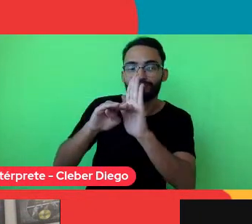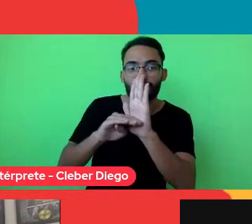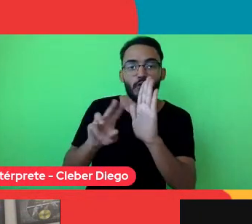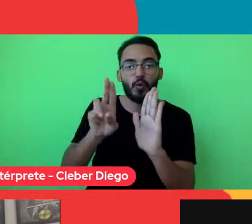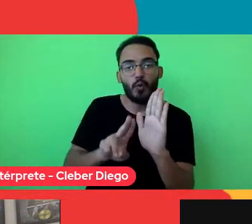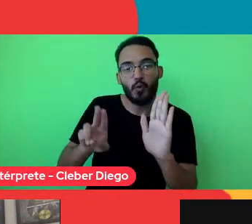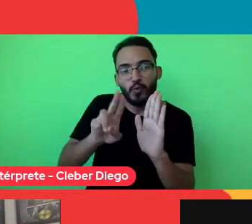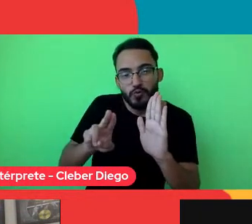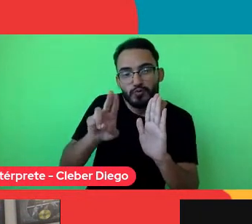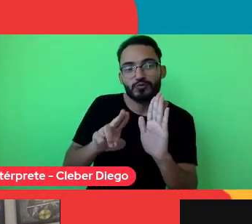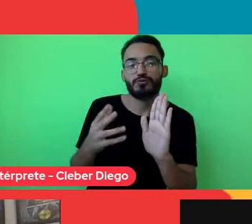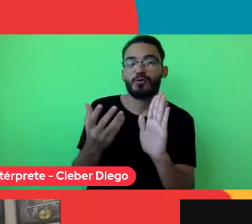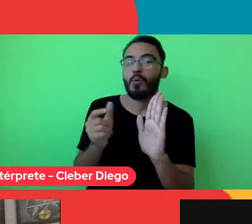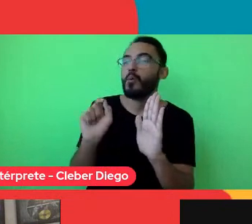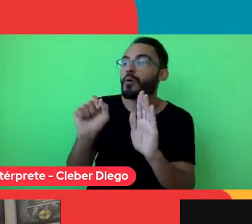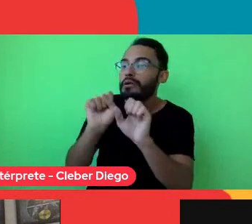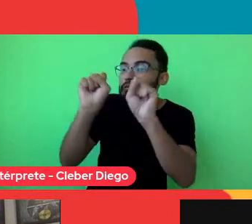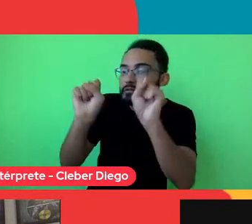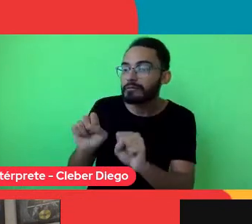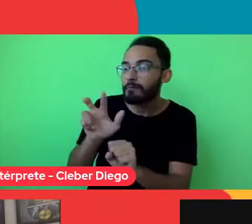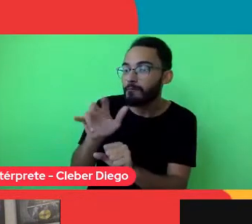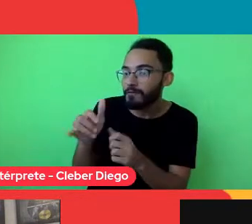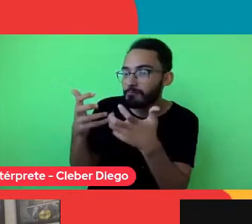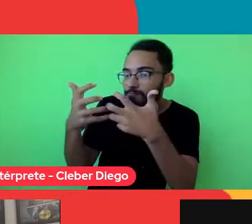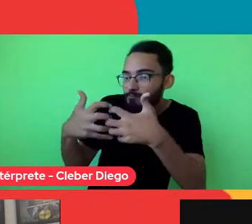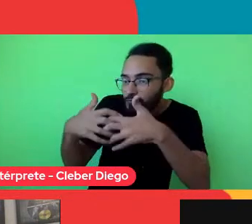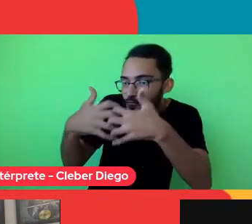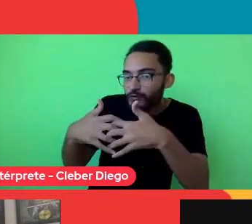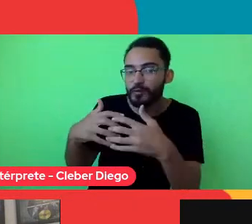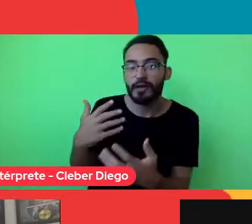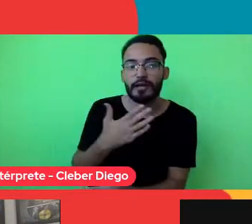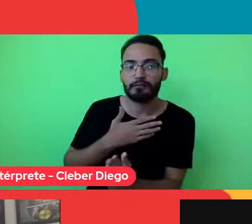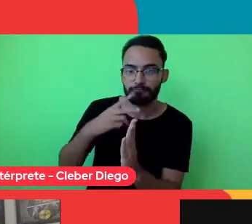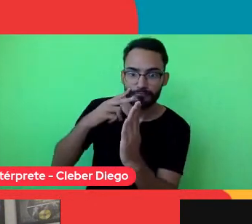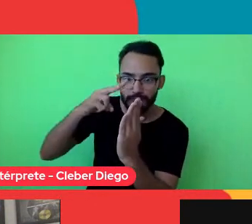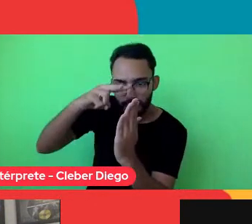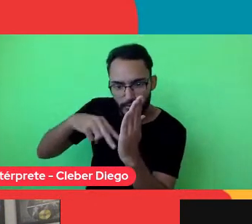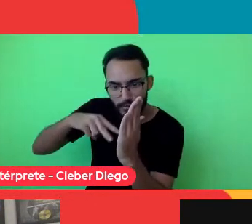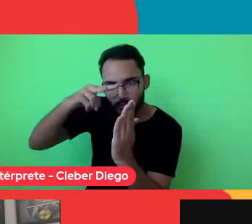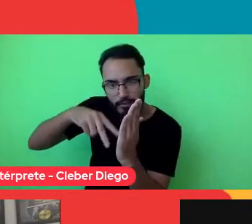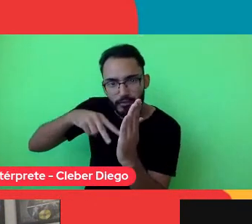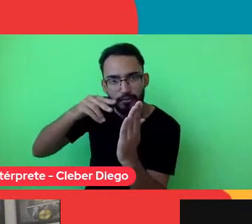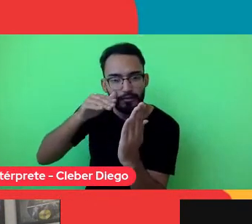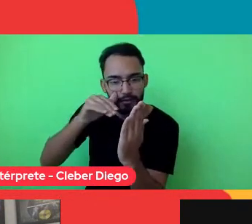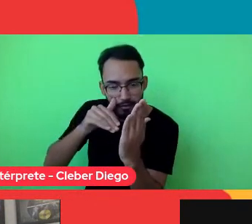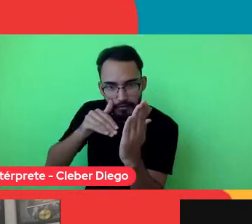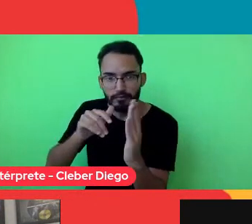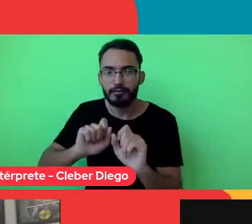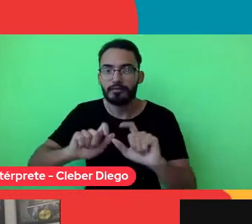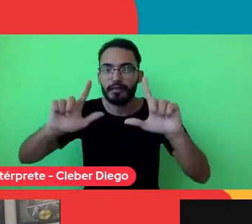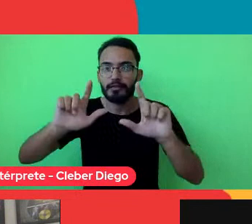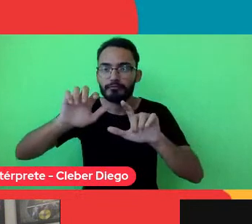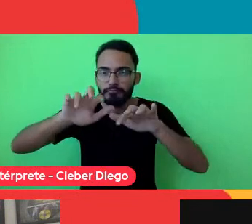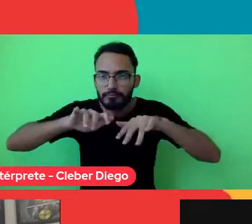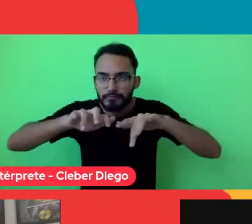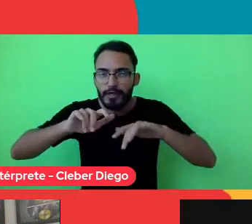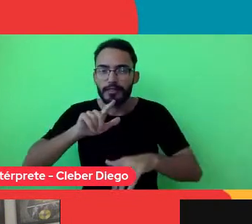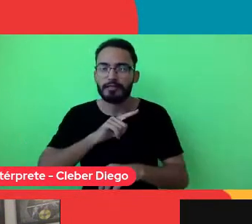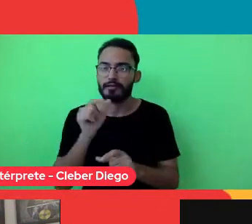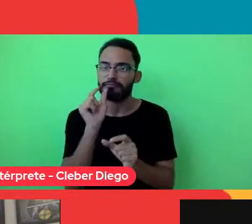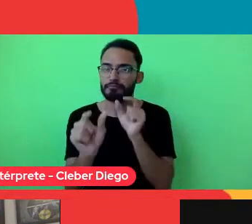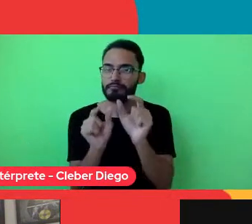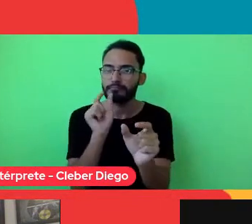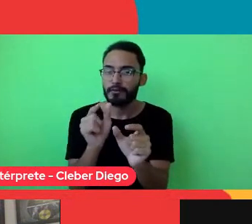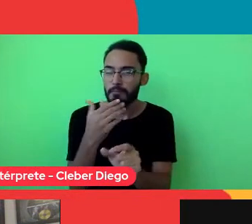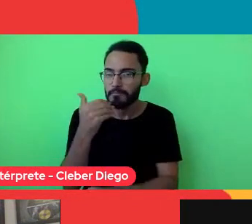uso e o que, que um sistema ia fazer, o que estava numa... Eu lia os casos de uso para poder fazer as telas, né? E aí tinha várias críticas, falava, isso aqui pode ser